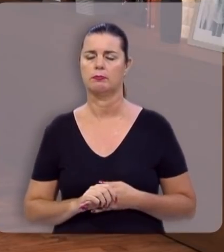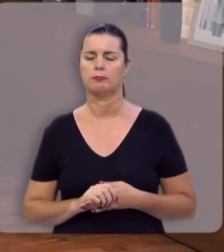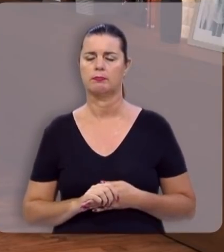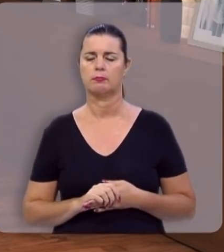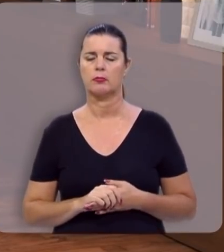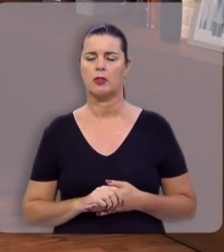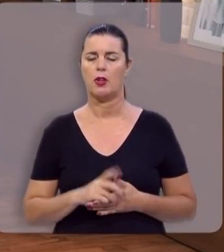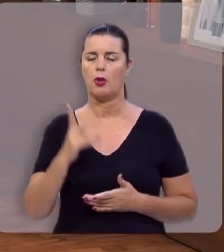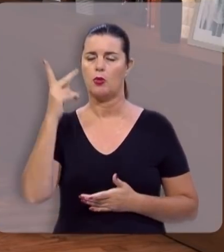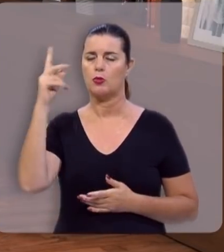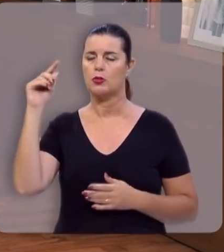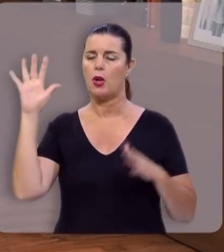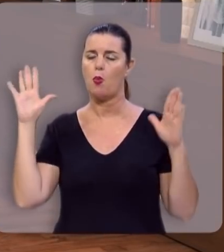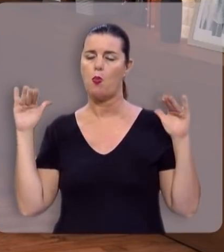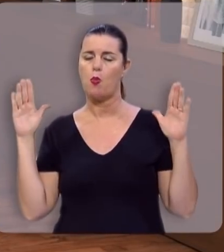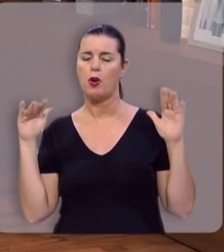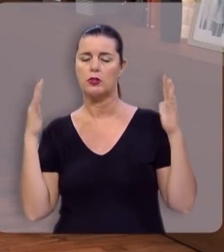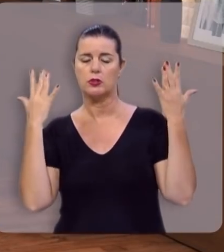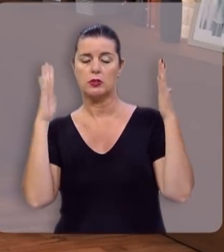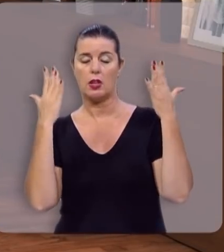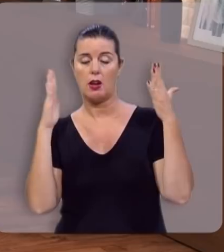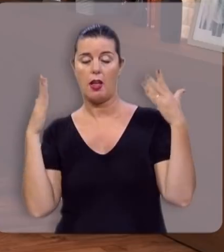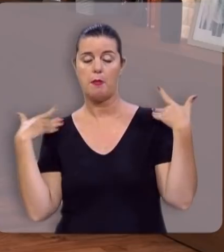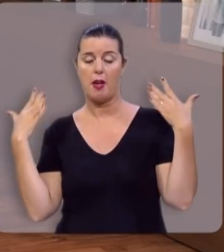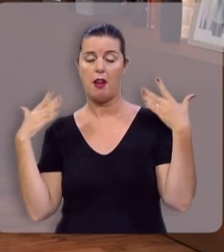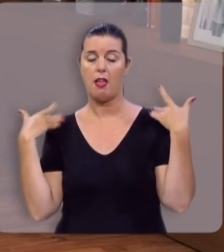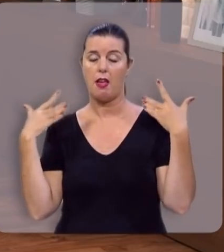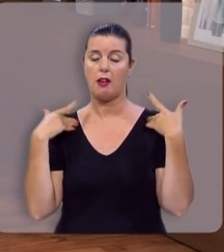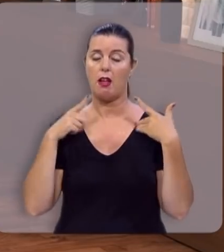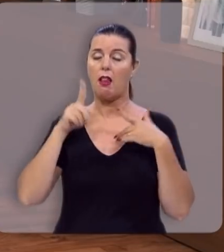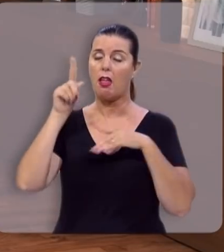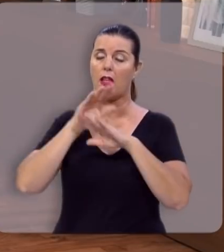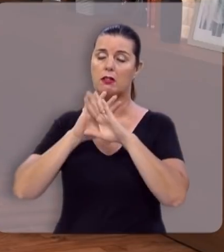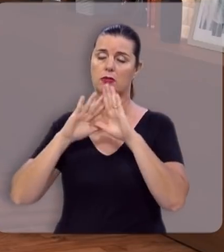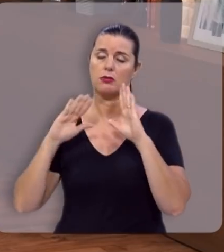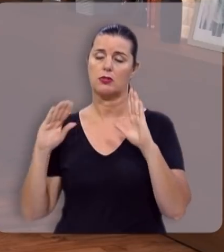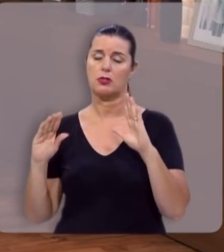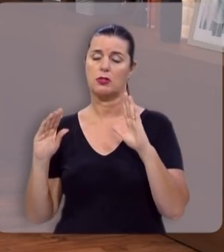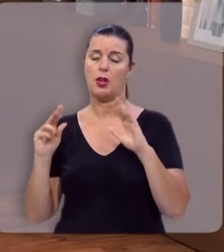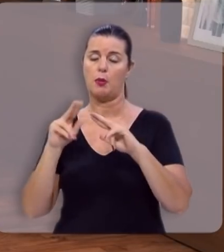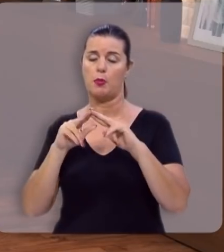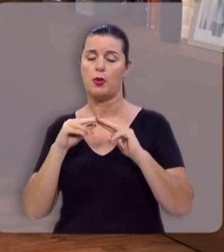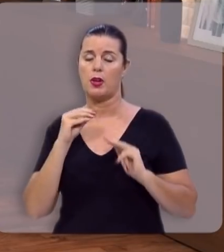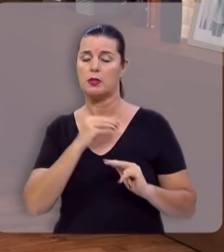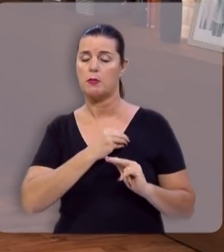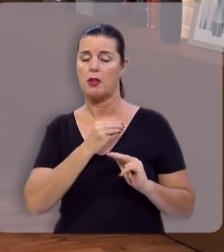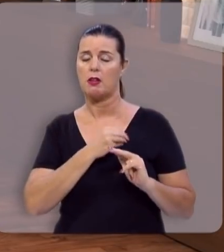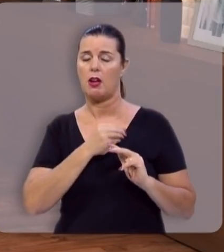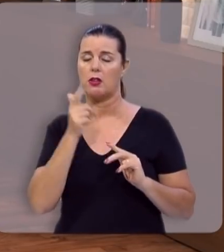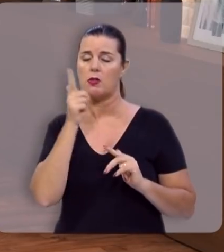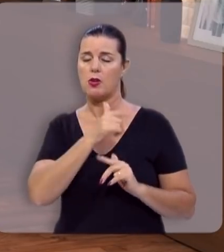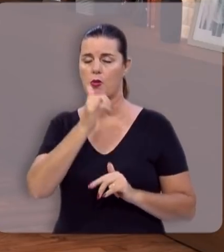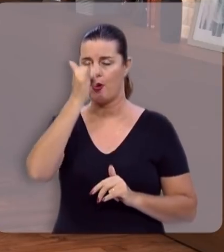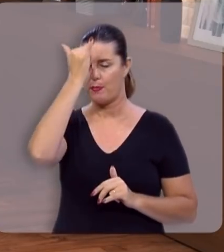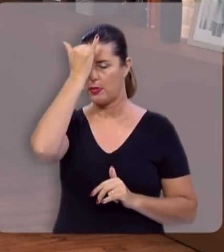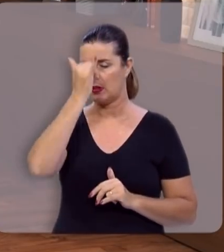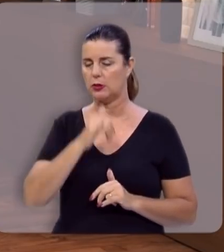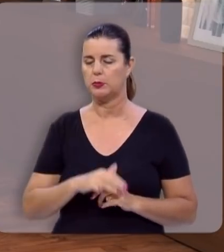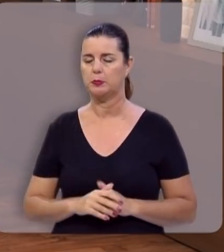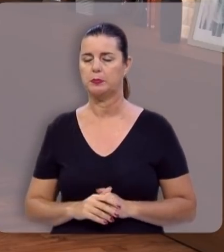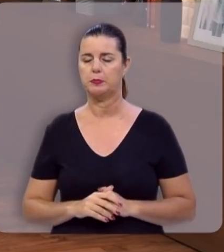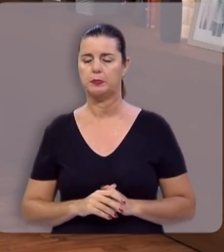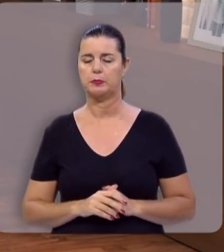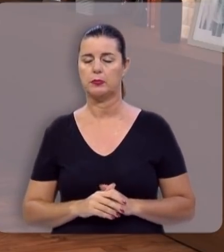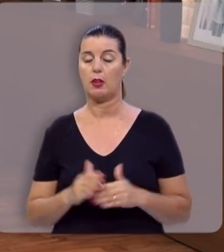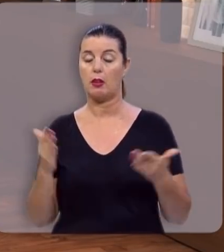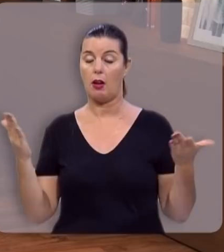que os teus anjos celebrem de alegria lá no céu por um pecador que se arrepende. E que